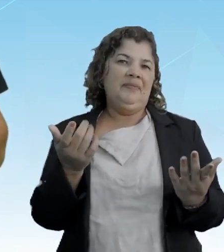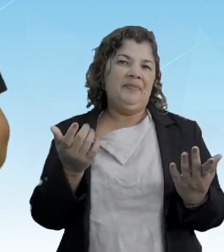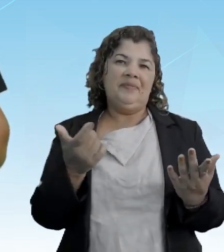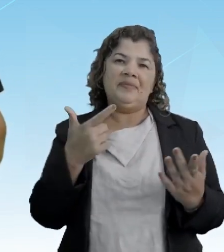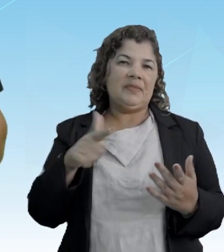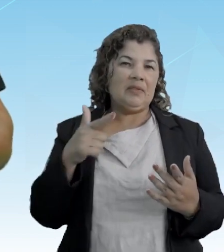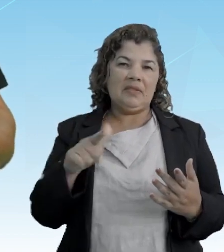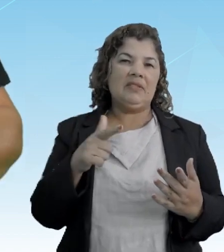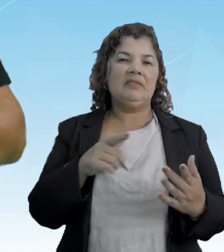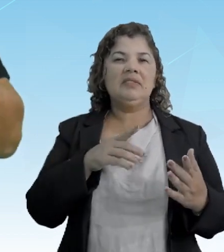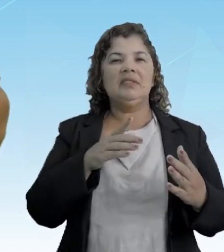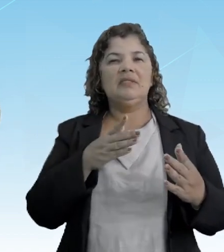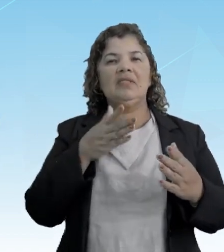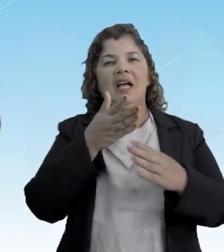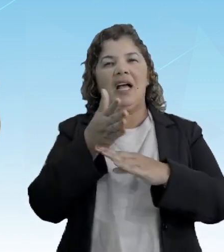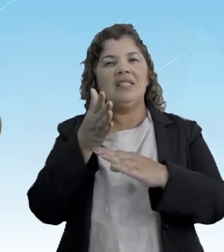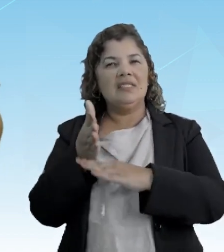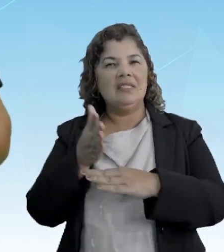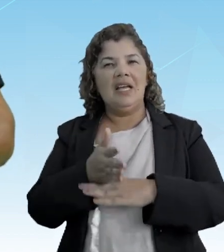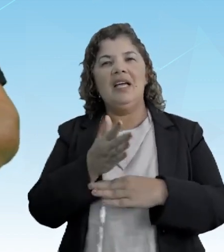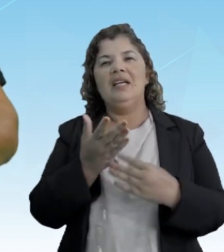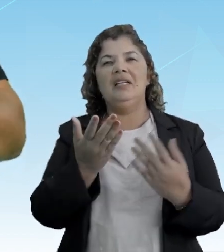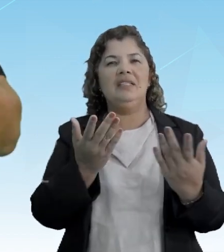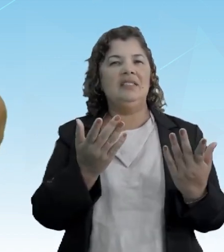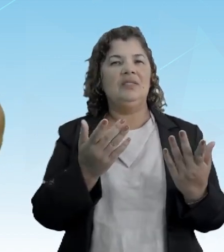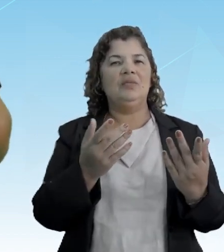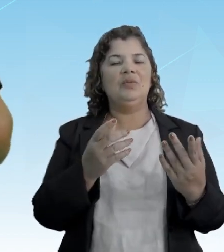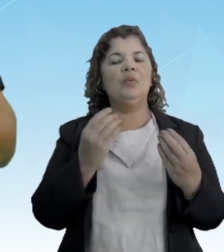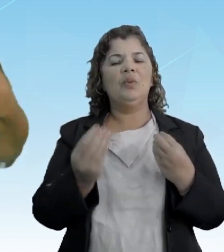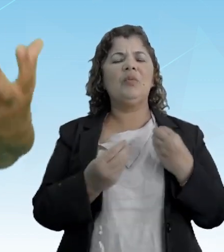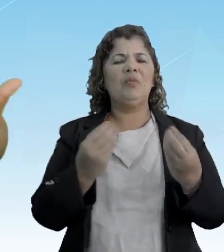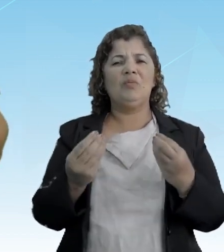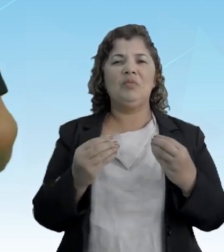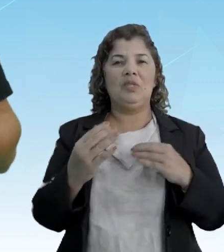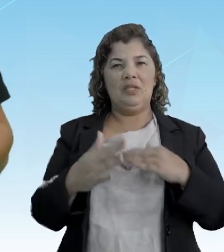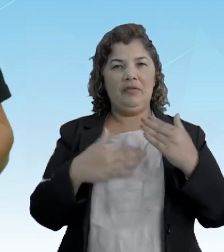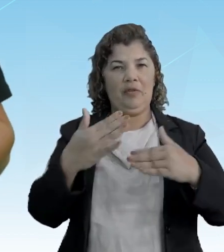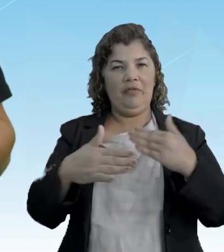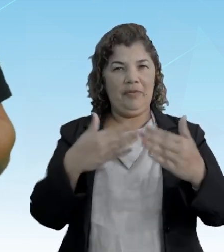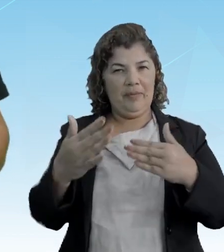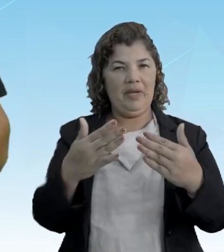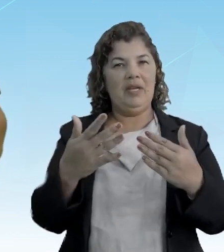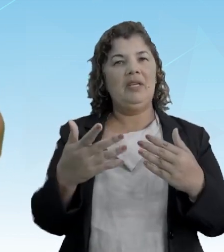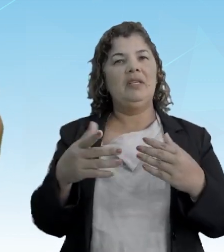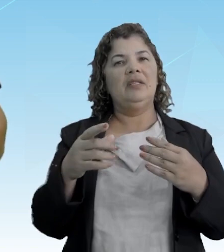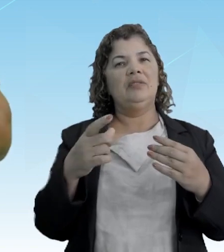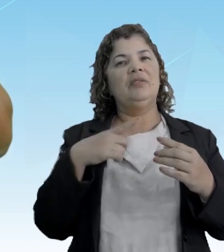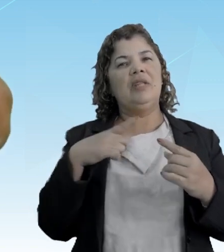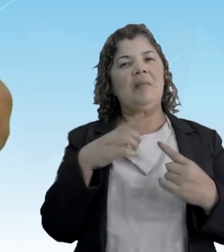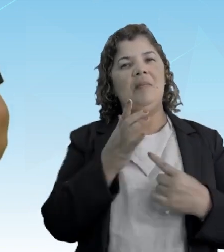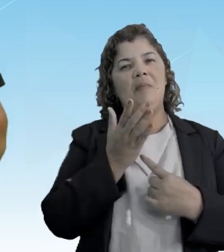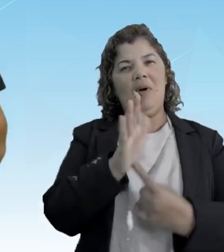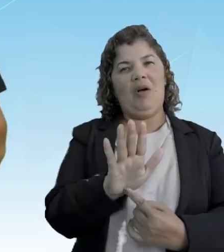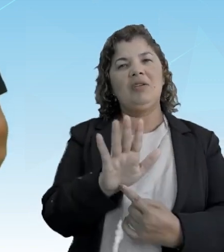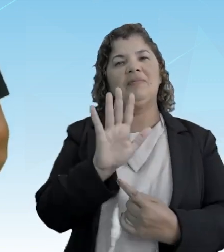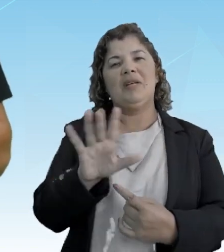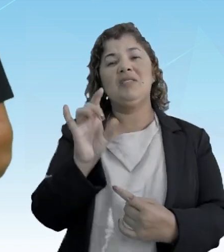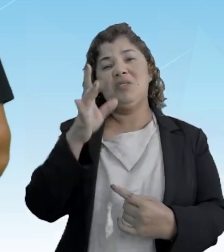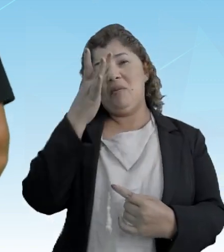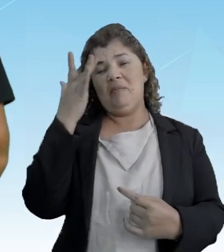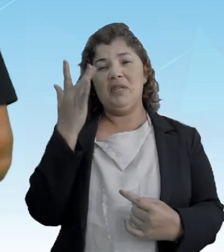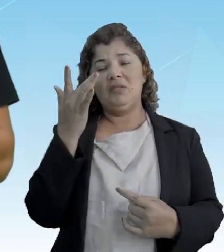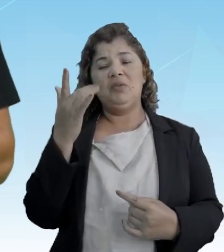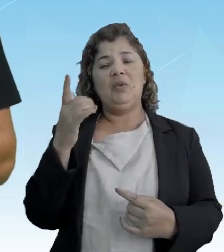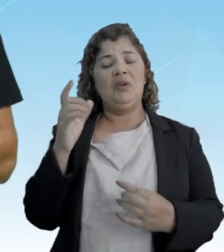teve acesso ao desenvolvimento que é colocado para todos nós, mas somente uma casta privilegiada